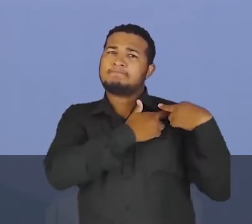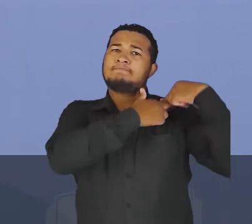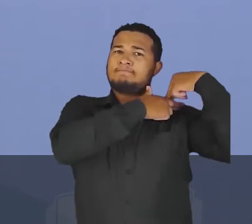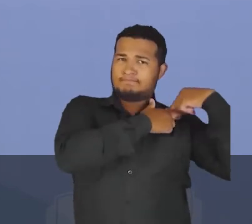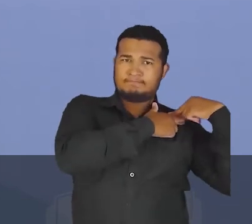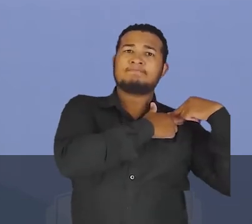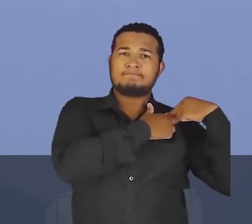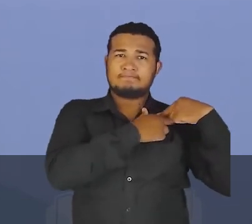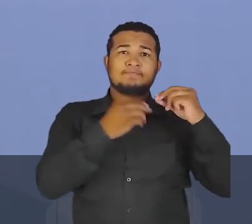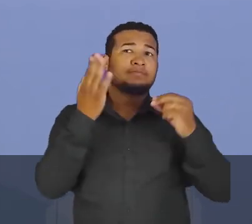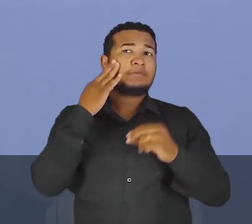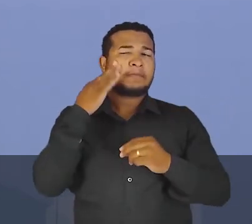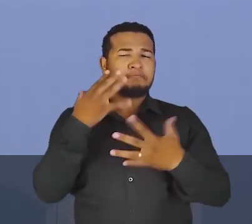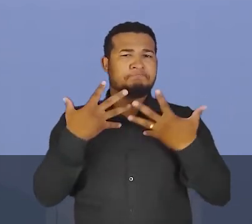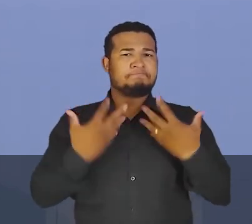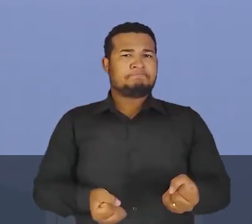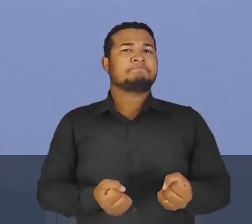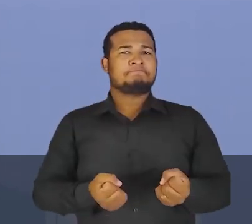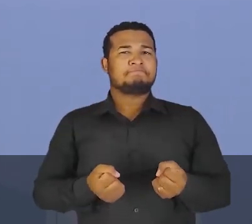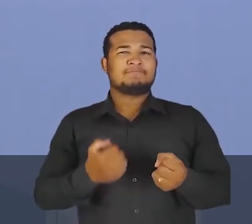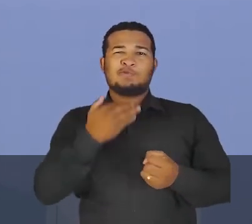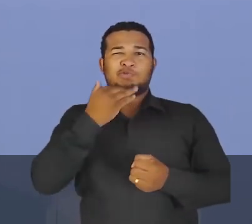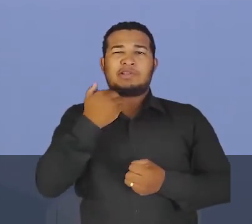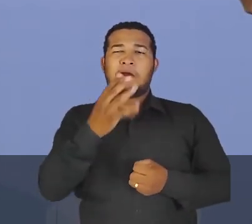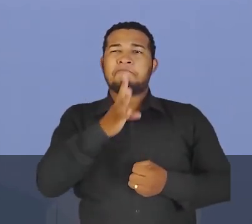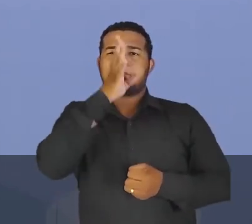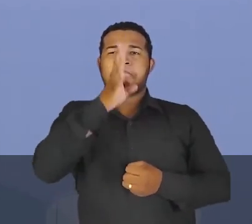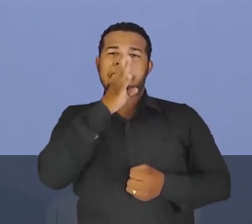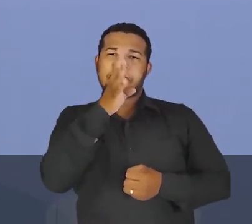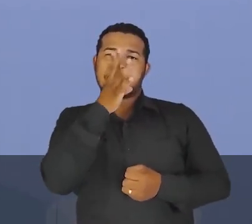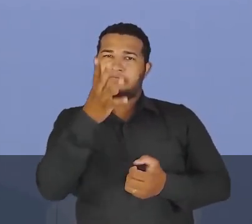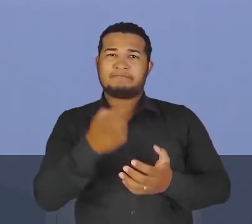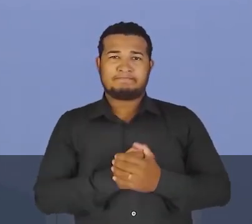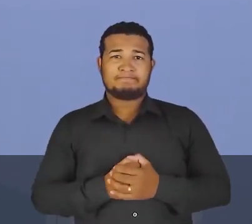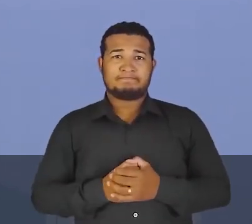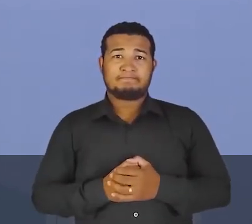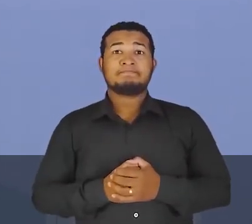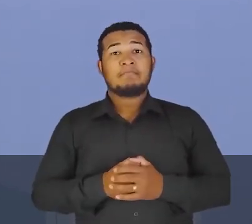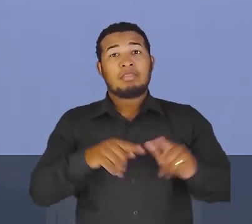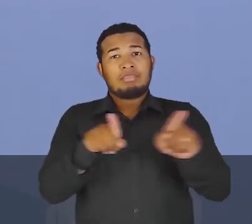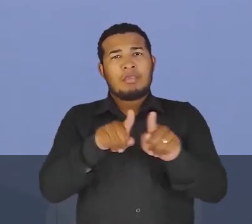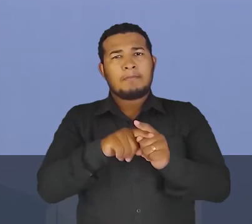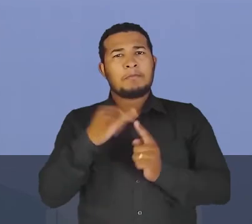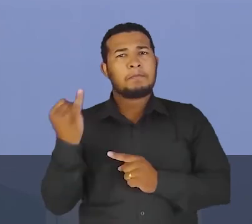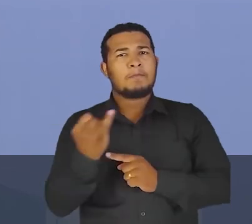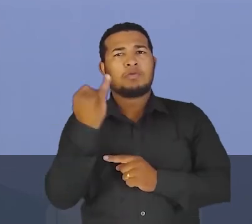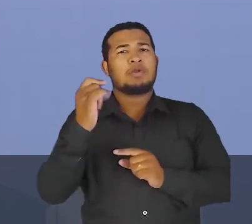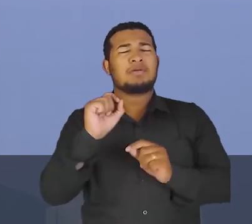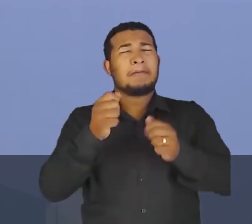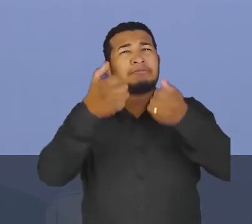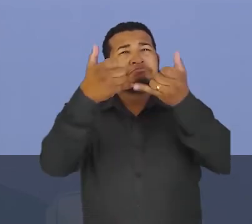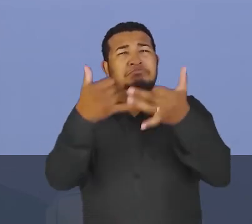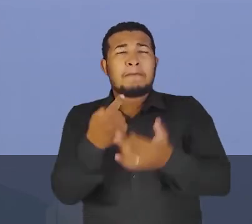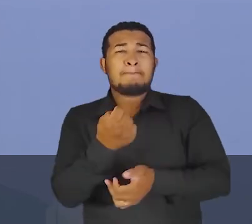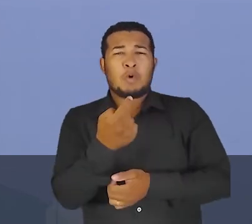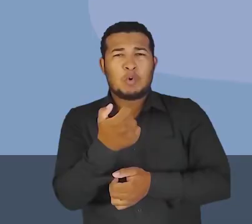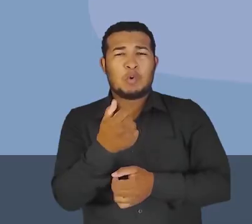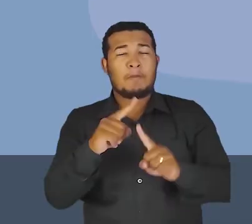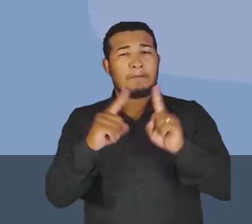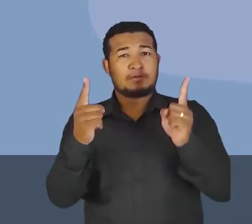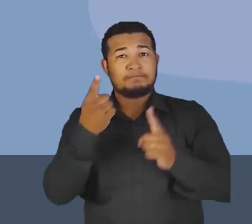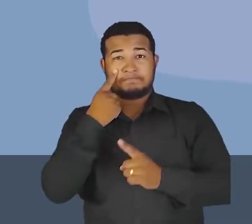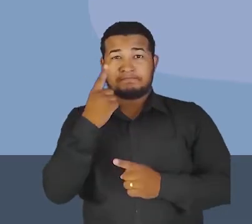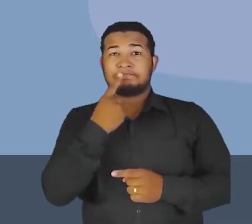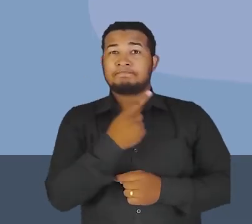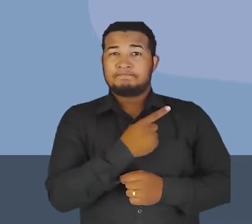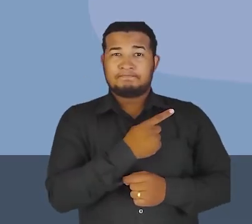essa responsabilidade para nós. Não podemos negligenciar isso. Também uma coisa importante que é muito pouco falado, eu acho, mas observa lá no